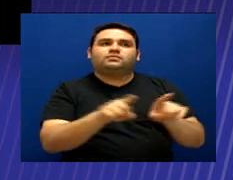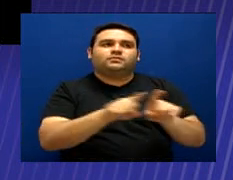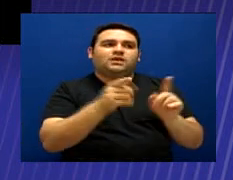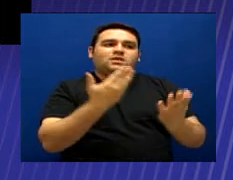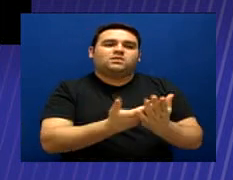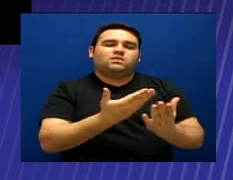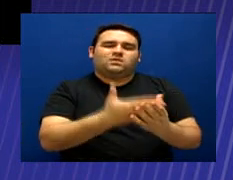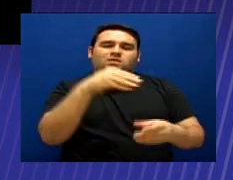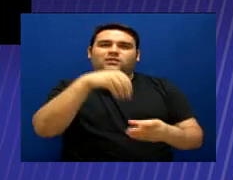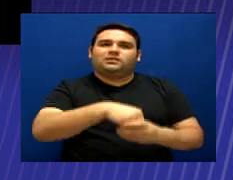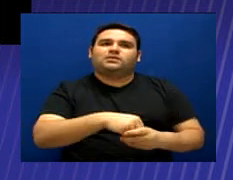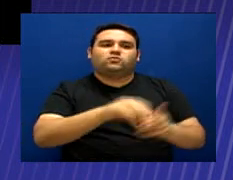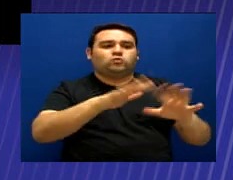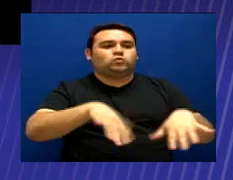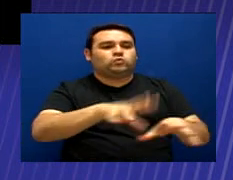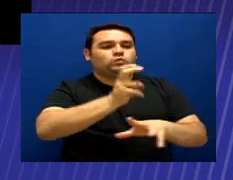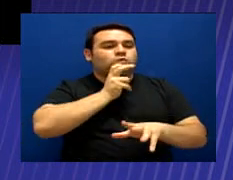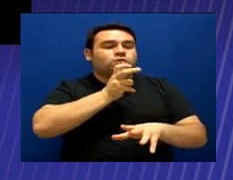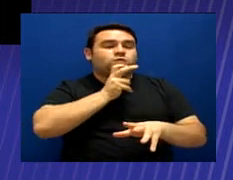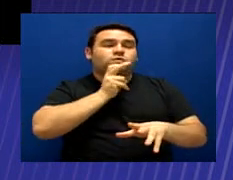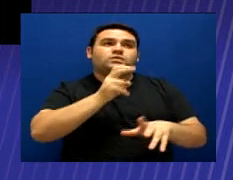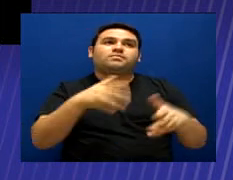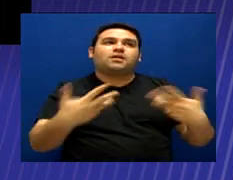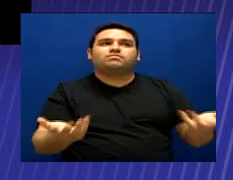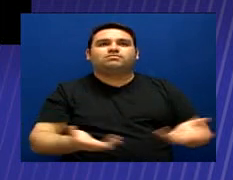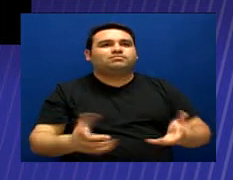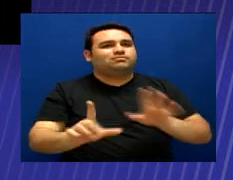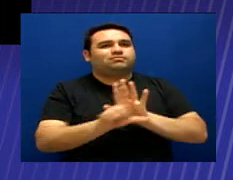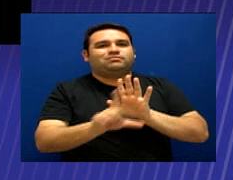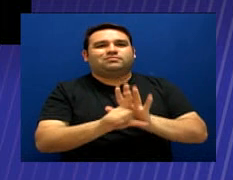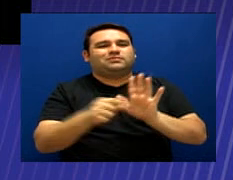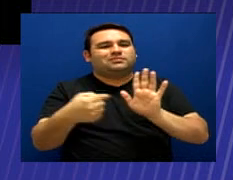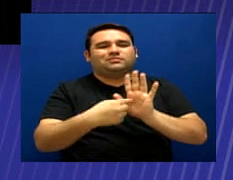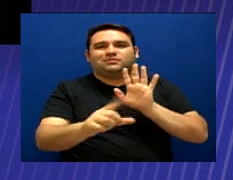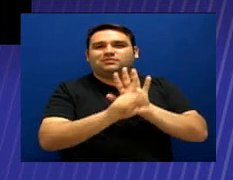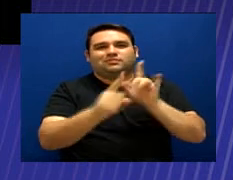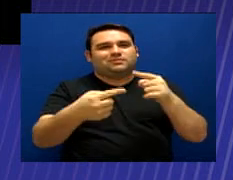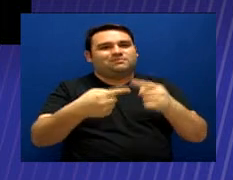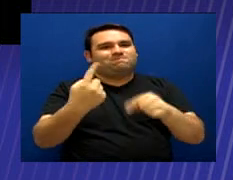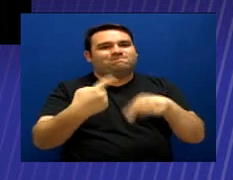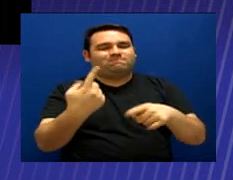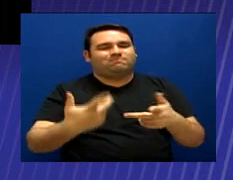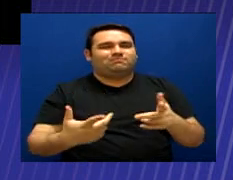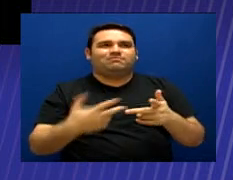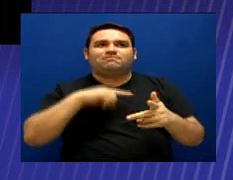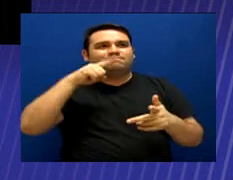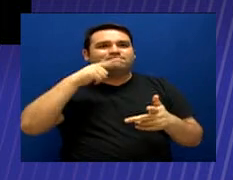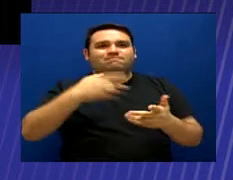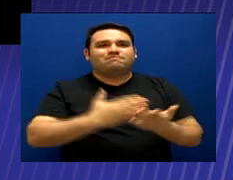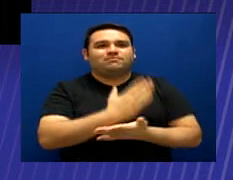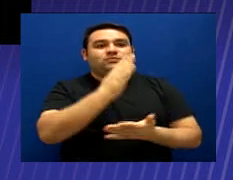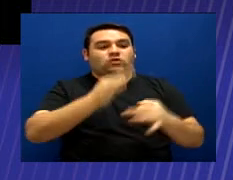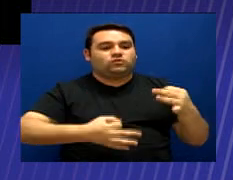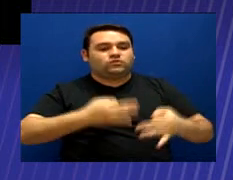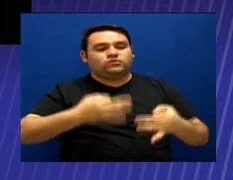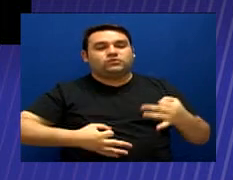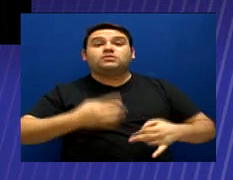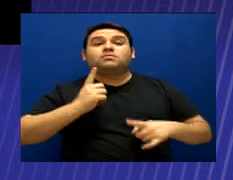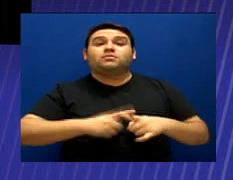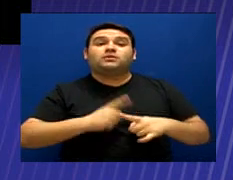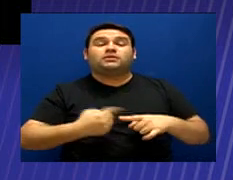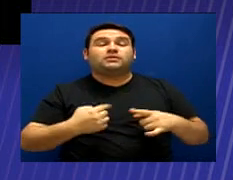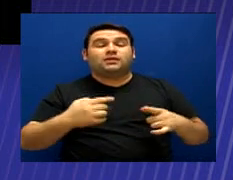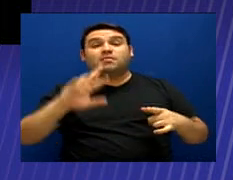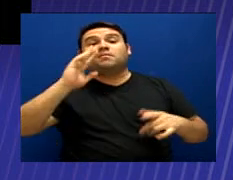nas escolas da nossa cidade. Infelizmente, essa lei foi julgada inconstitucional recentemente pelo Tribunal de Justiça por uma questão